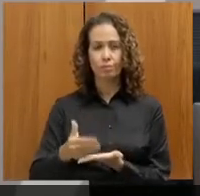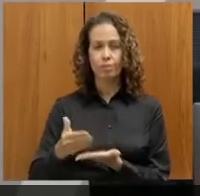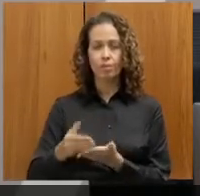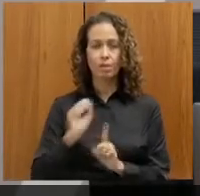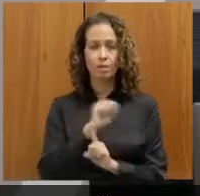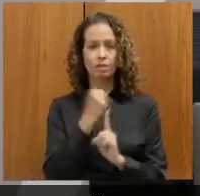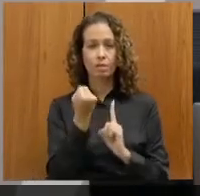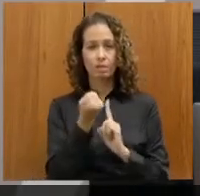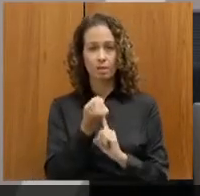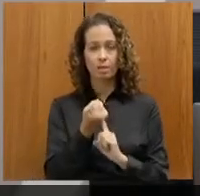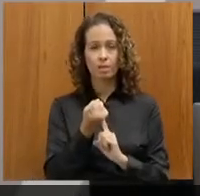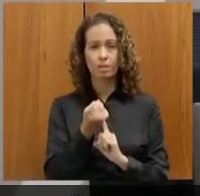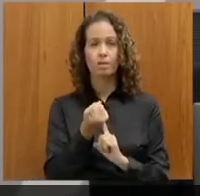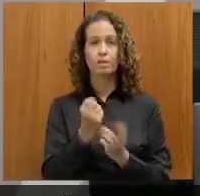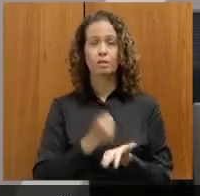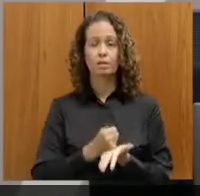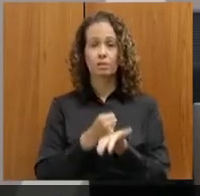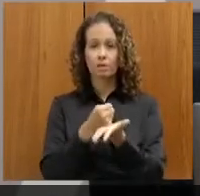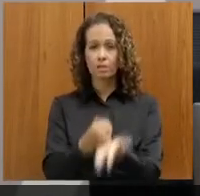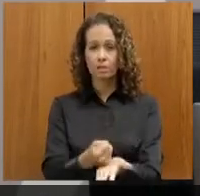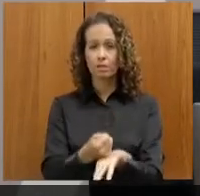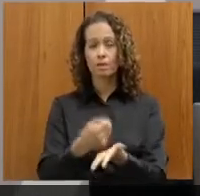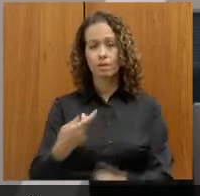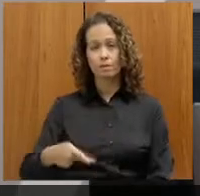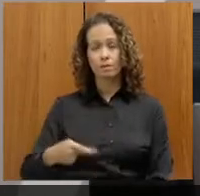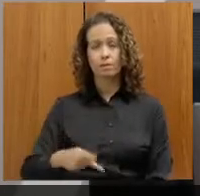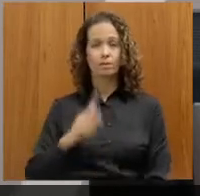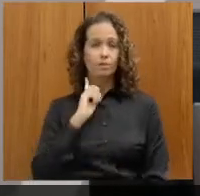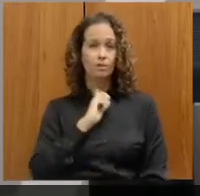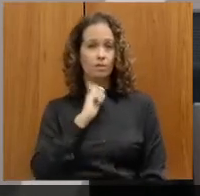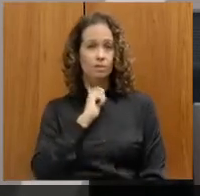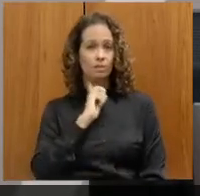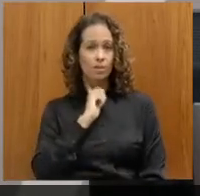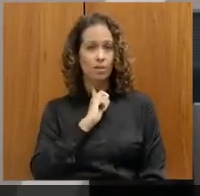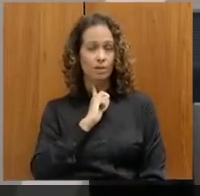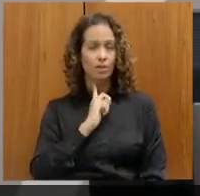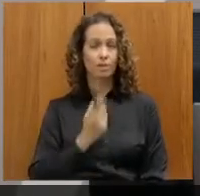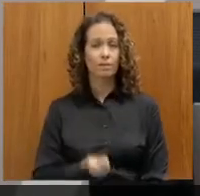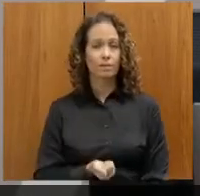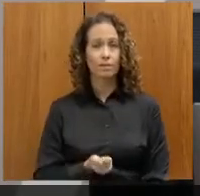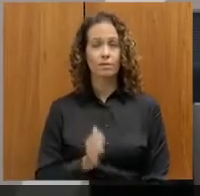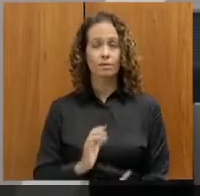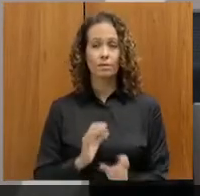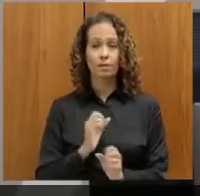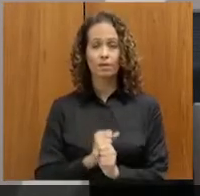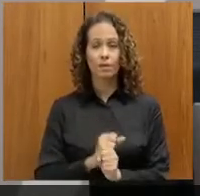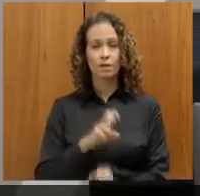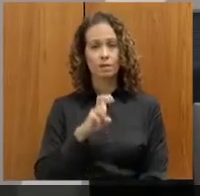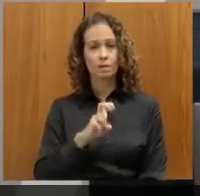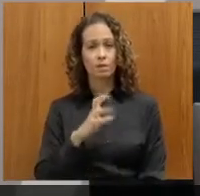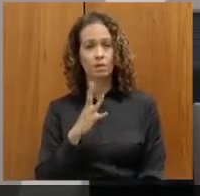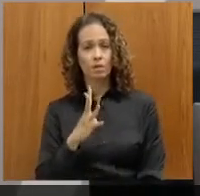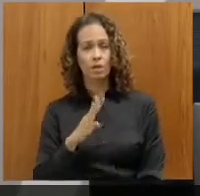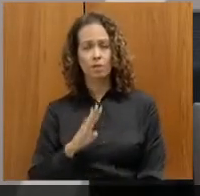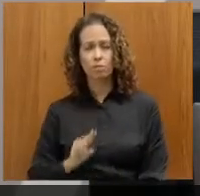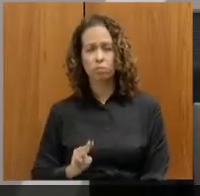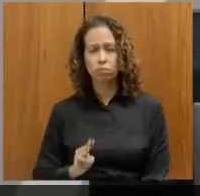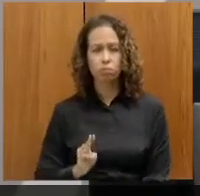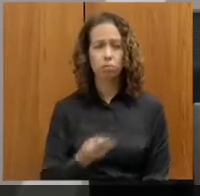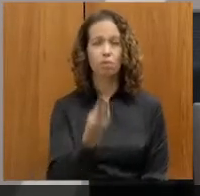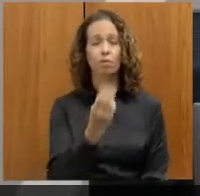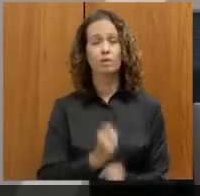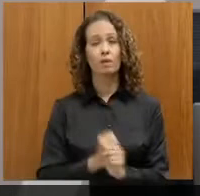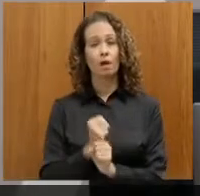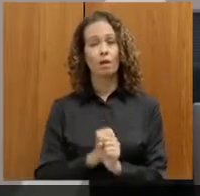Social através do piso Mineiro de assistência social São 50 54 milhões ano